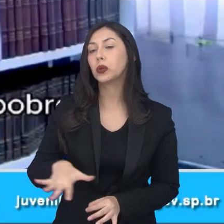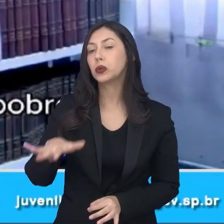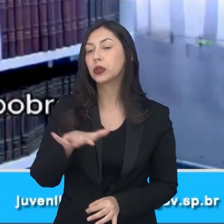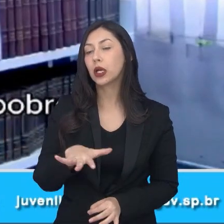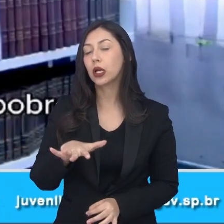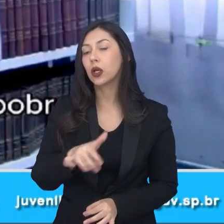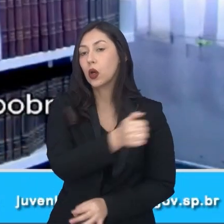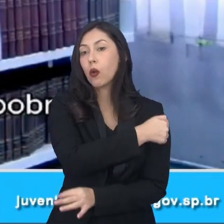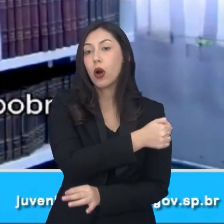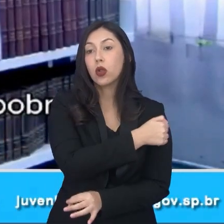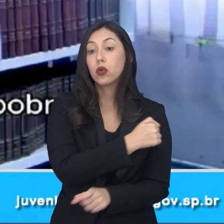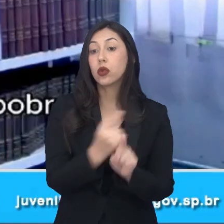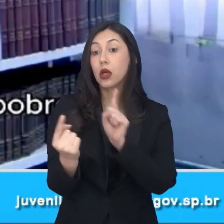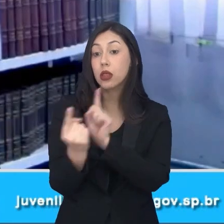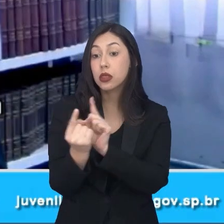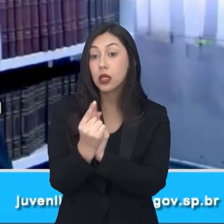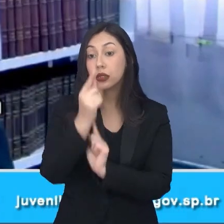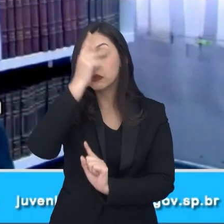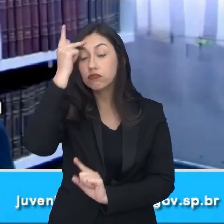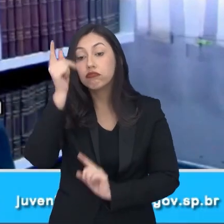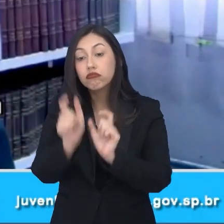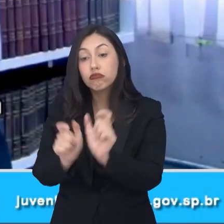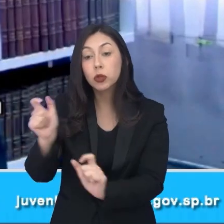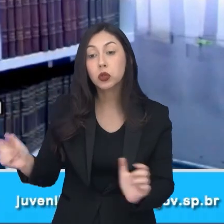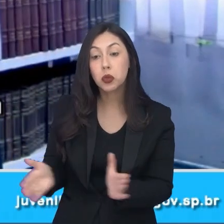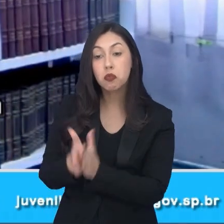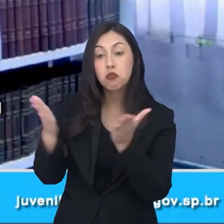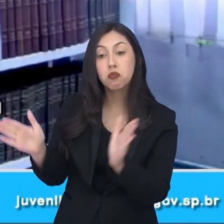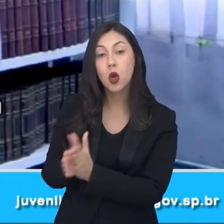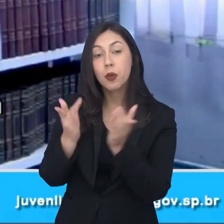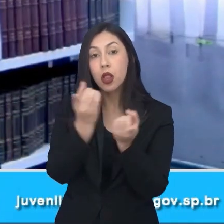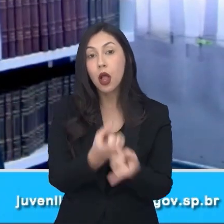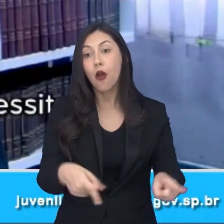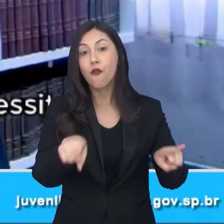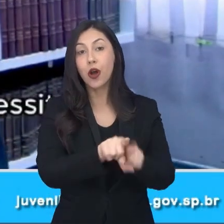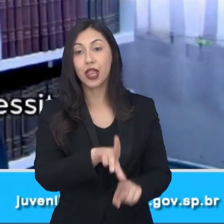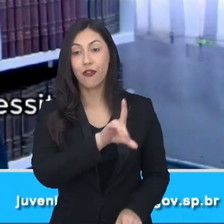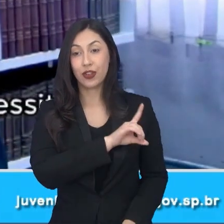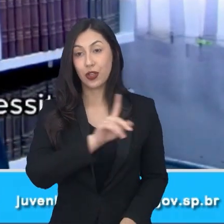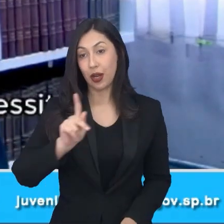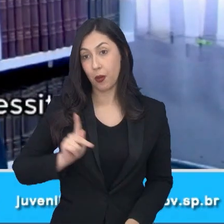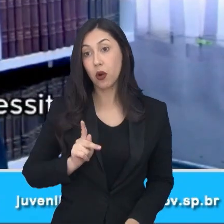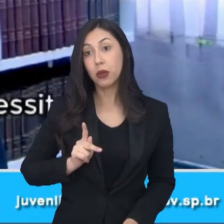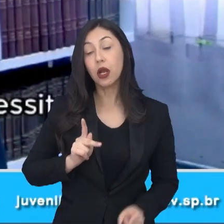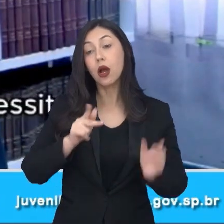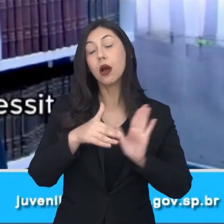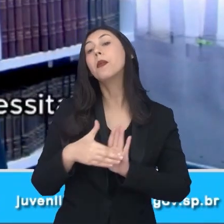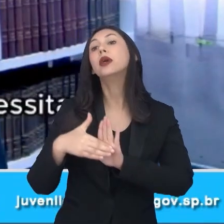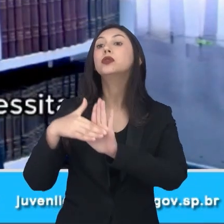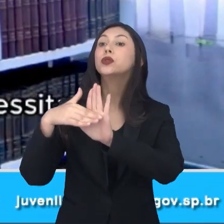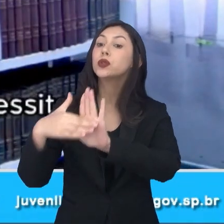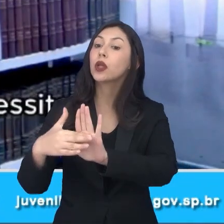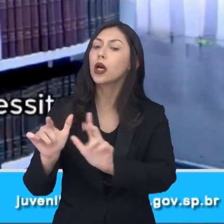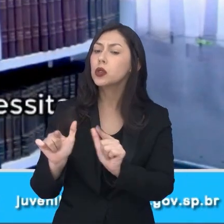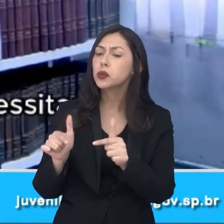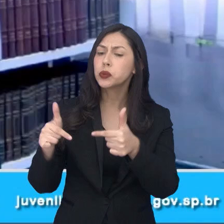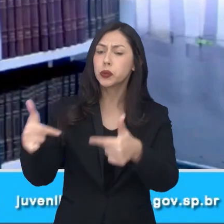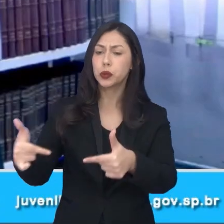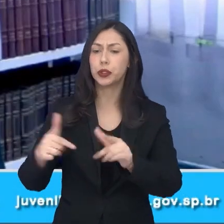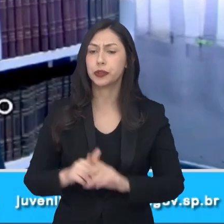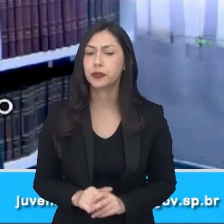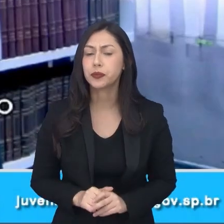vai atender as pessoas pobres em convênio com a Defensoria Pública, a fim de fazer para elas as ações que elas